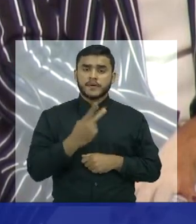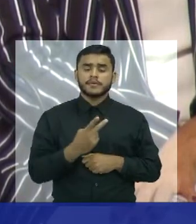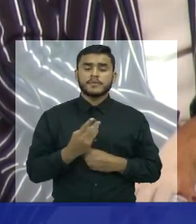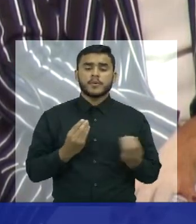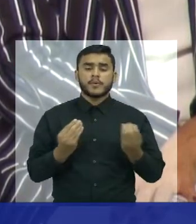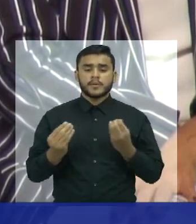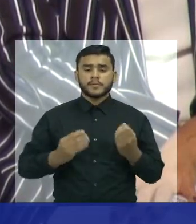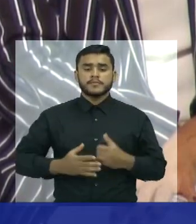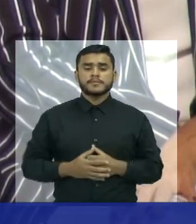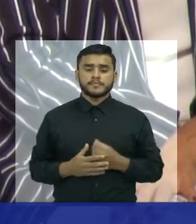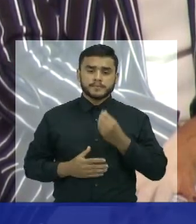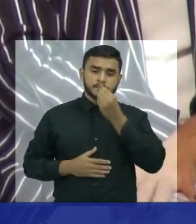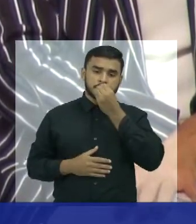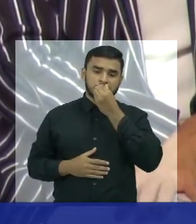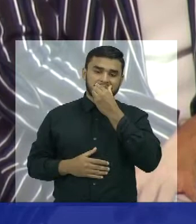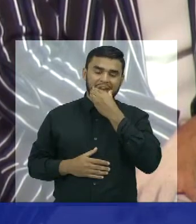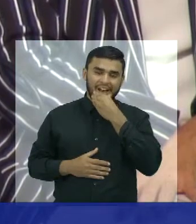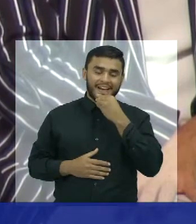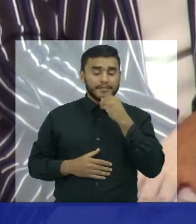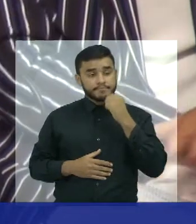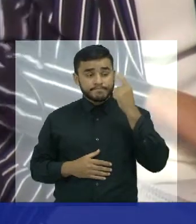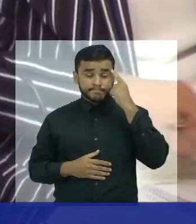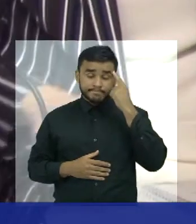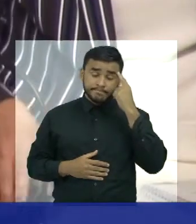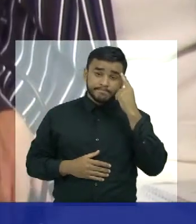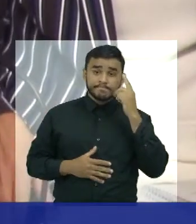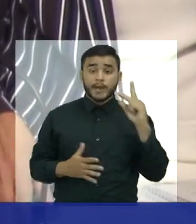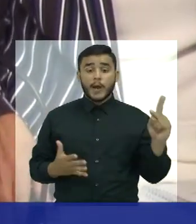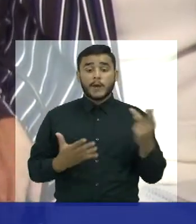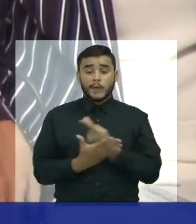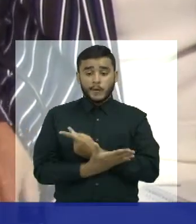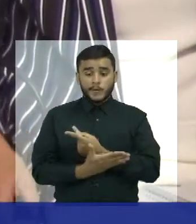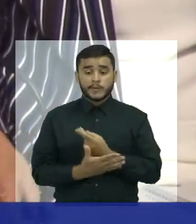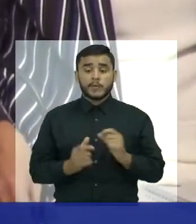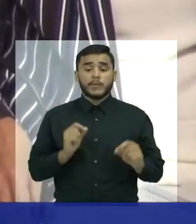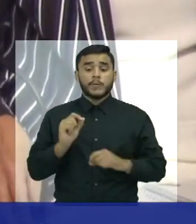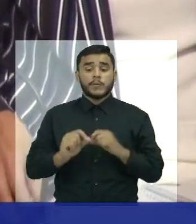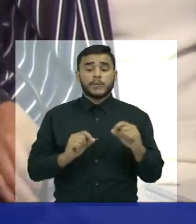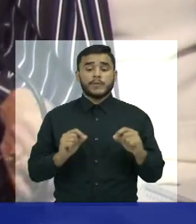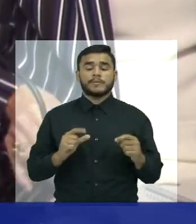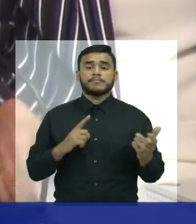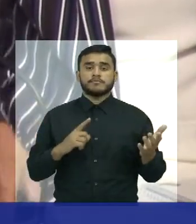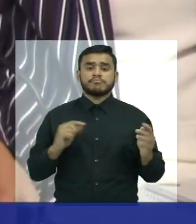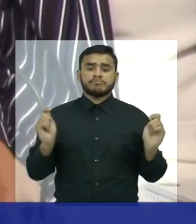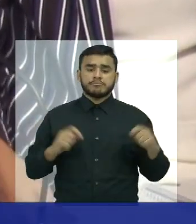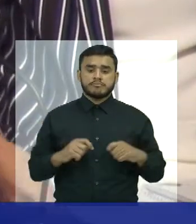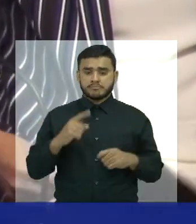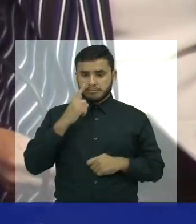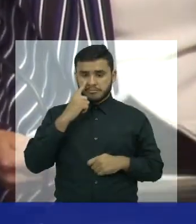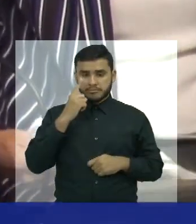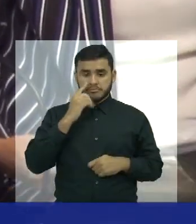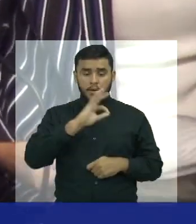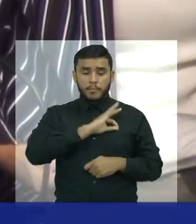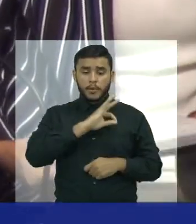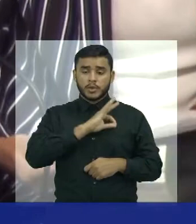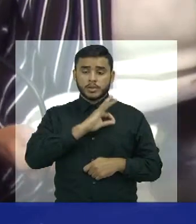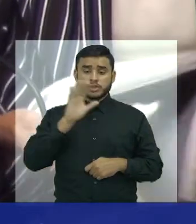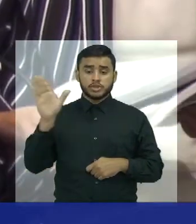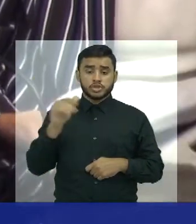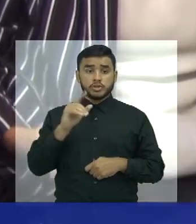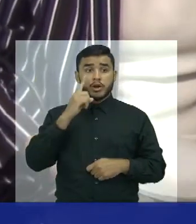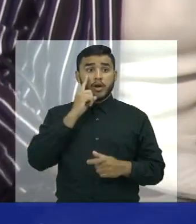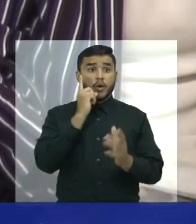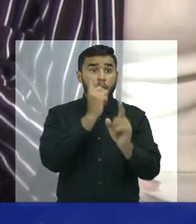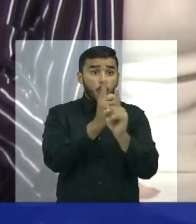aí, porque são muitas possíveis situações, mas aí poderia ser requerida a ação policial por causa do flagrante